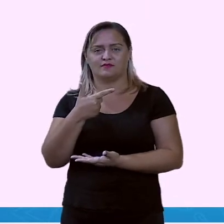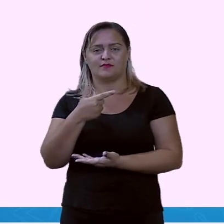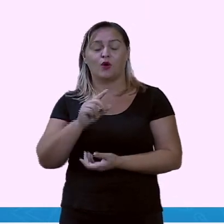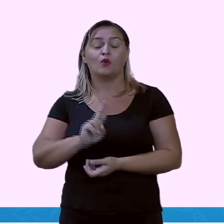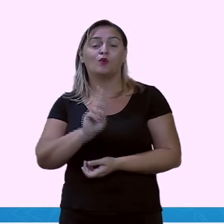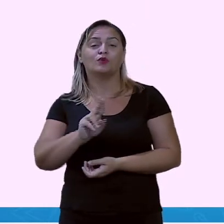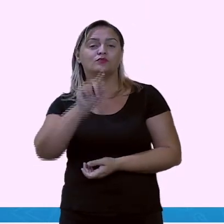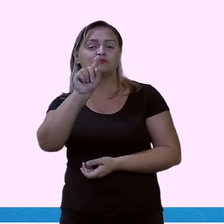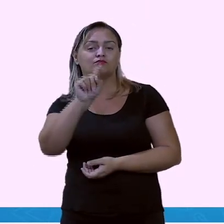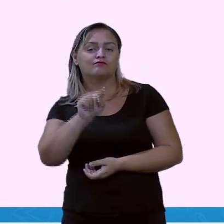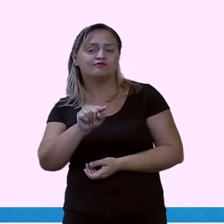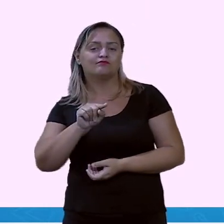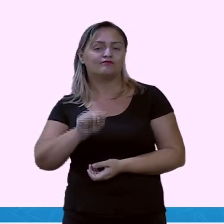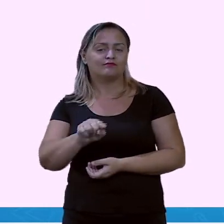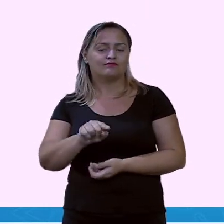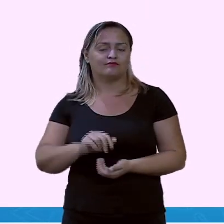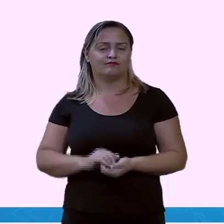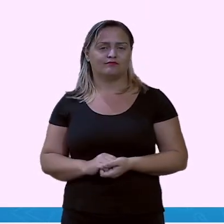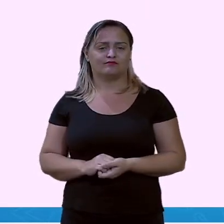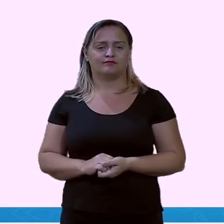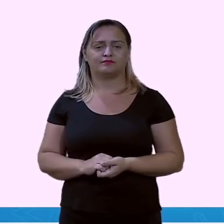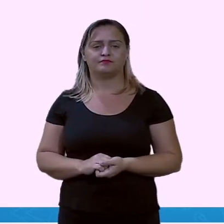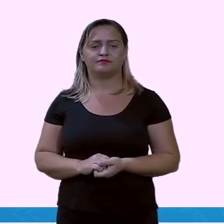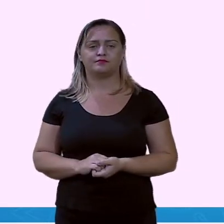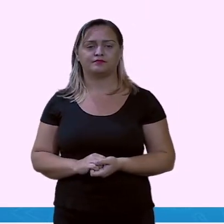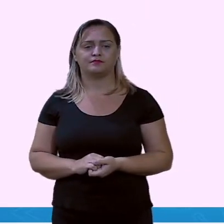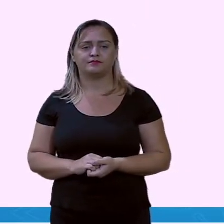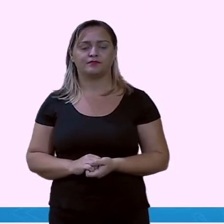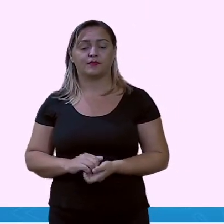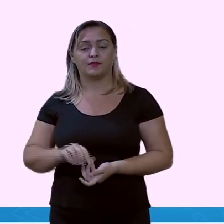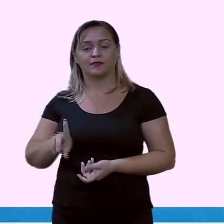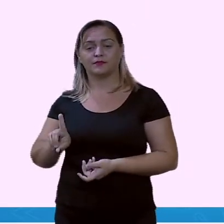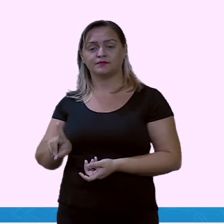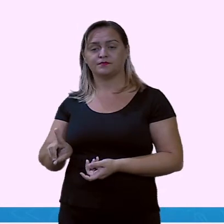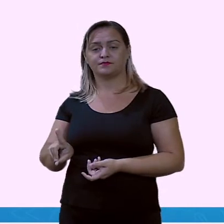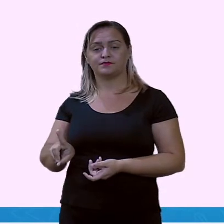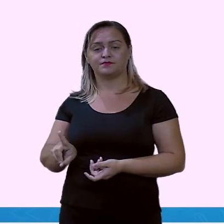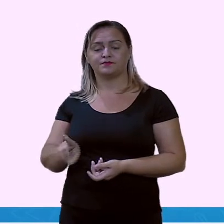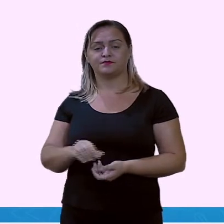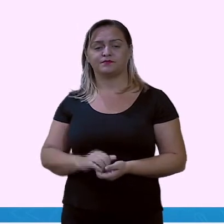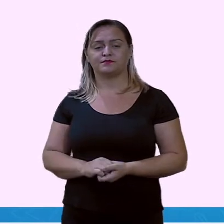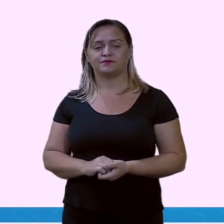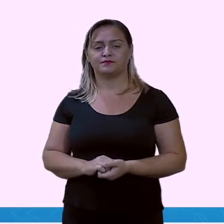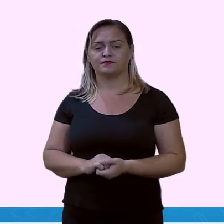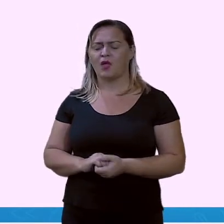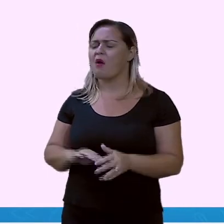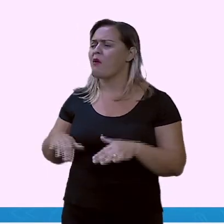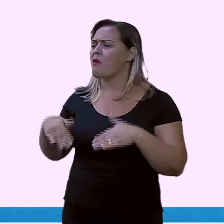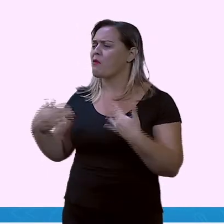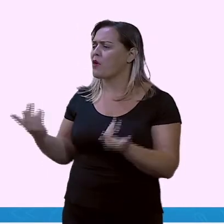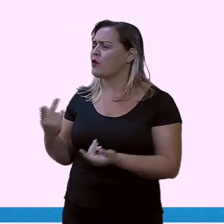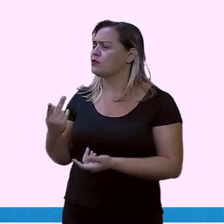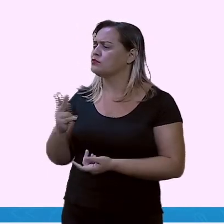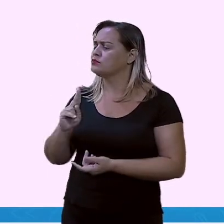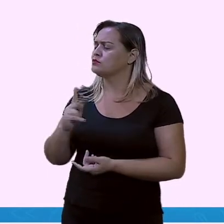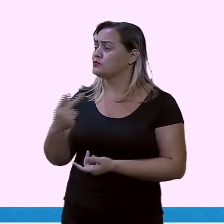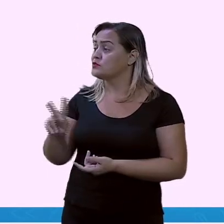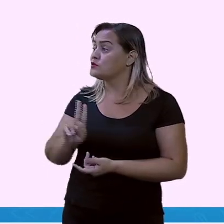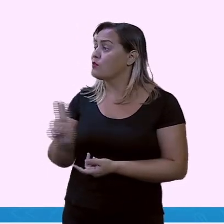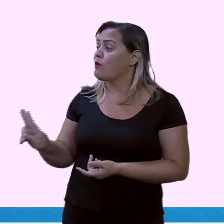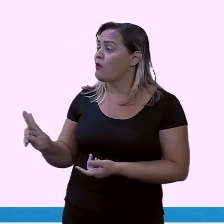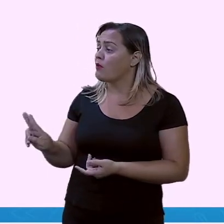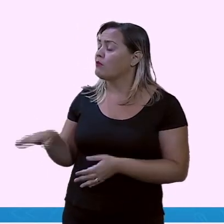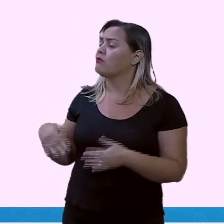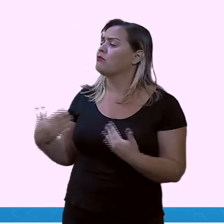de exclamação. Na letra D, qual é o seu nome? Eu estou fazendo